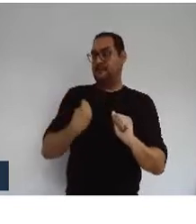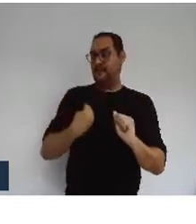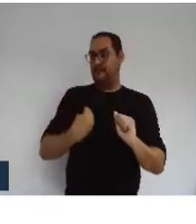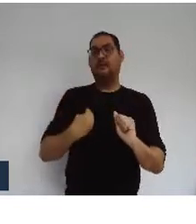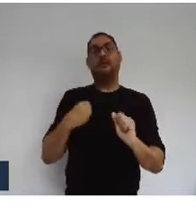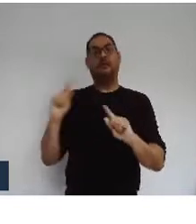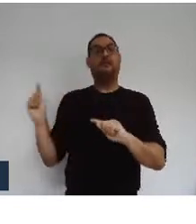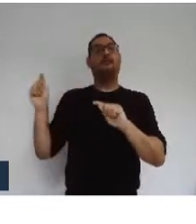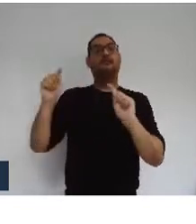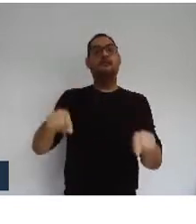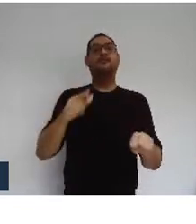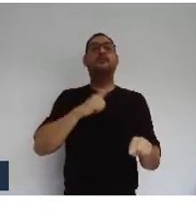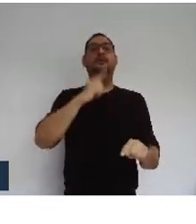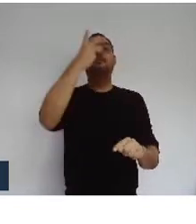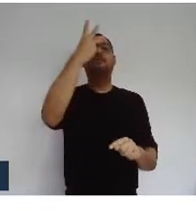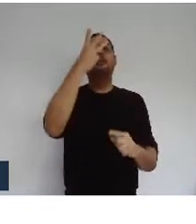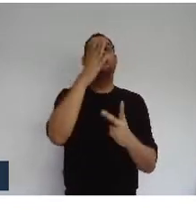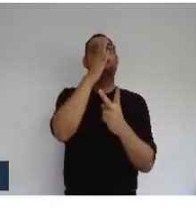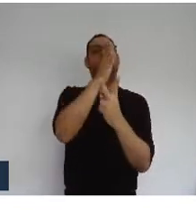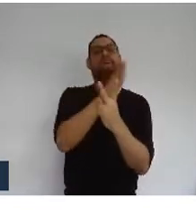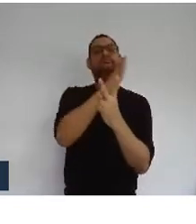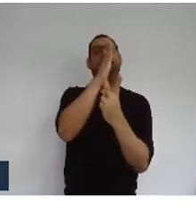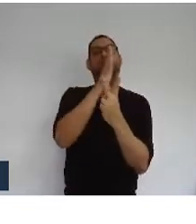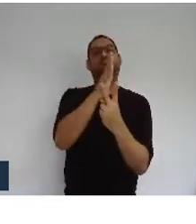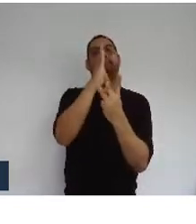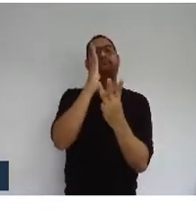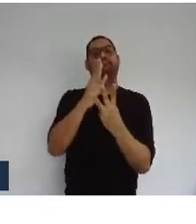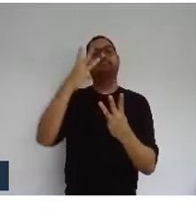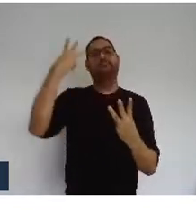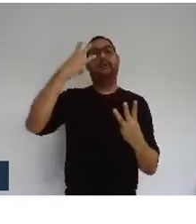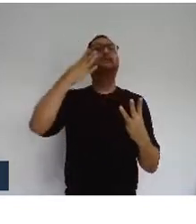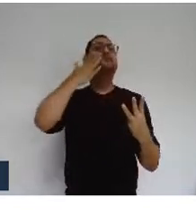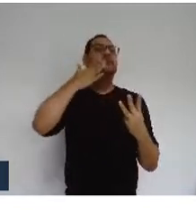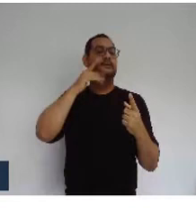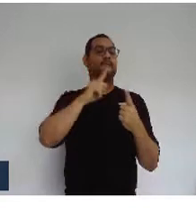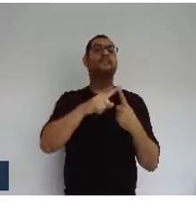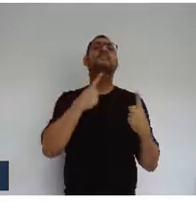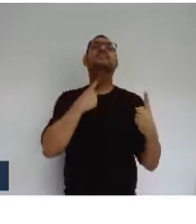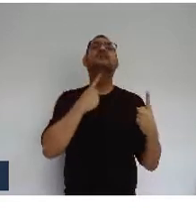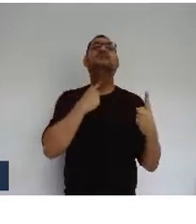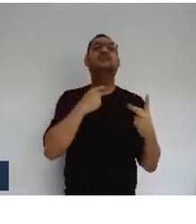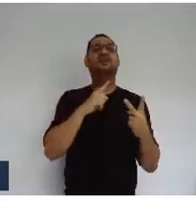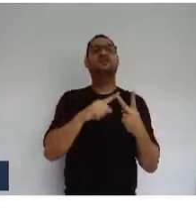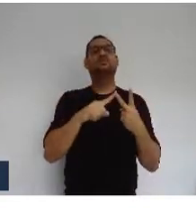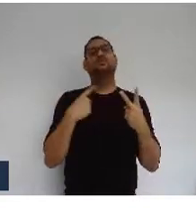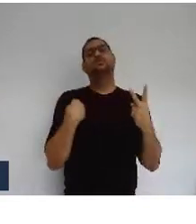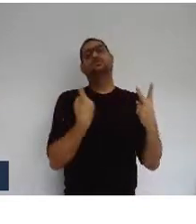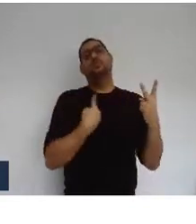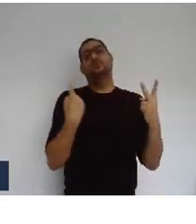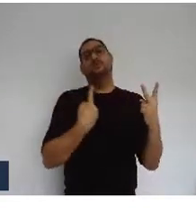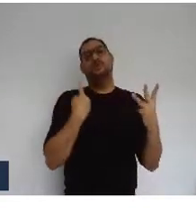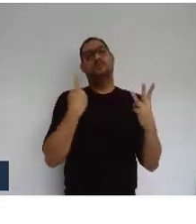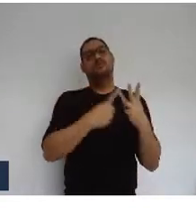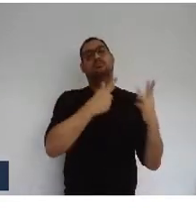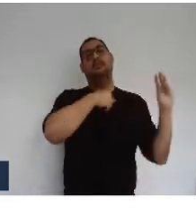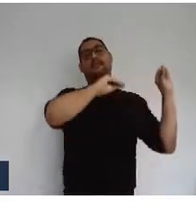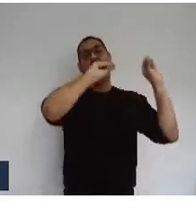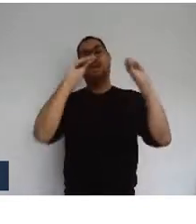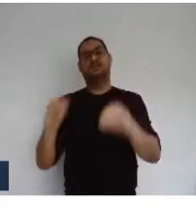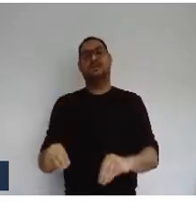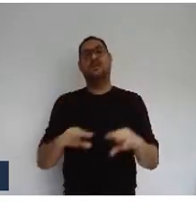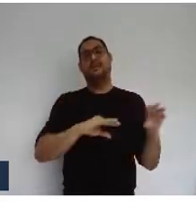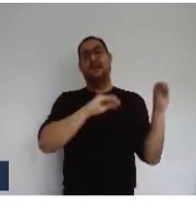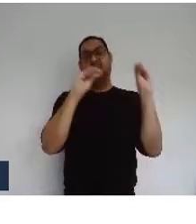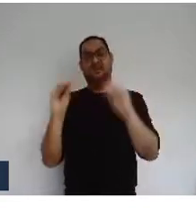conversa em 3 partes. Uma é desejo, outra é solidão e a última é migração. E vou terminar, então, falando de